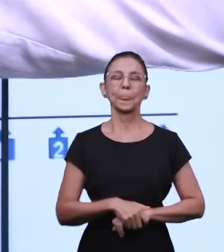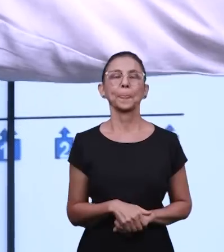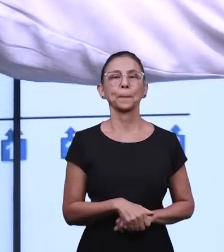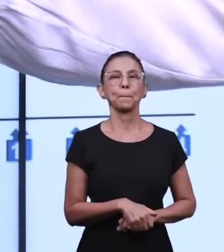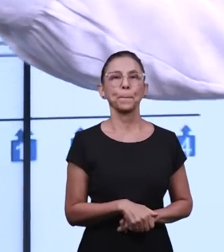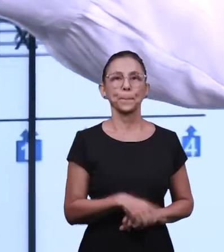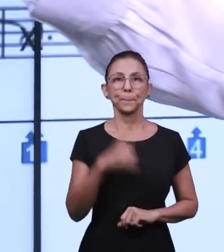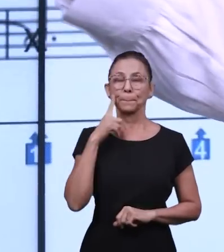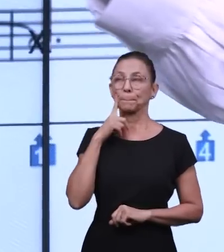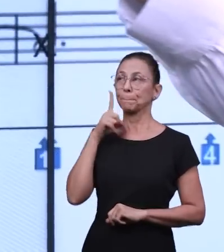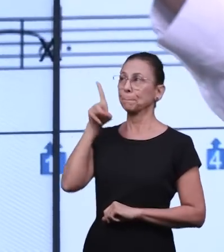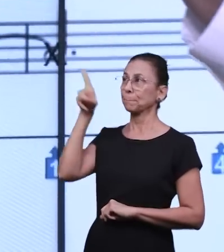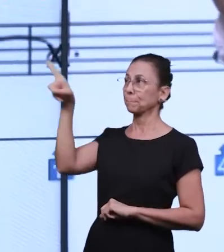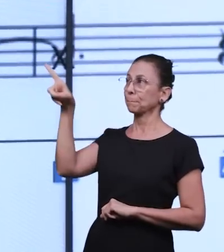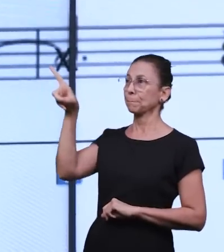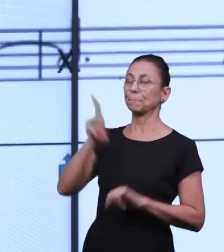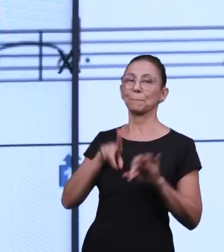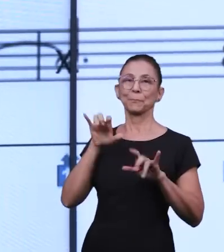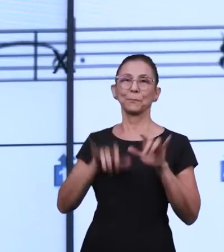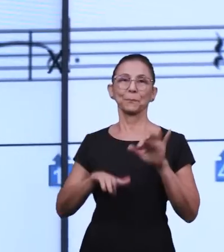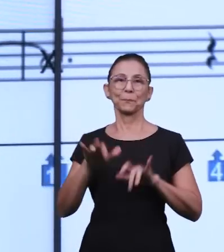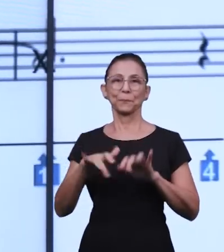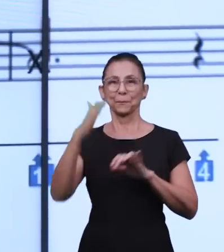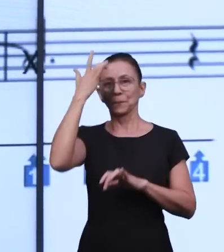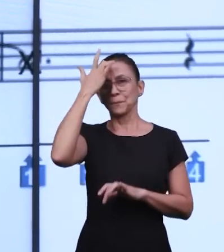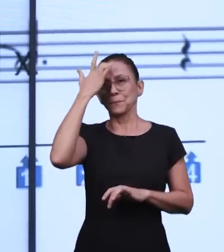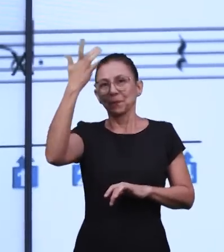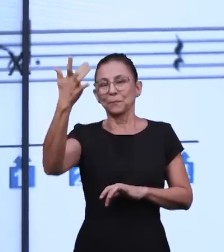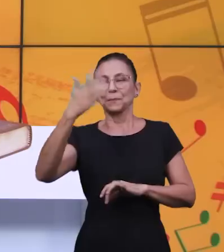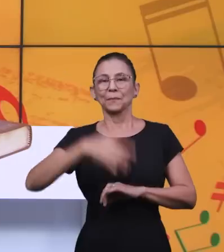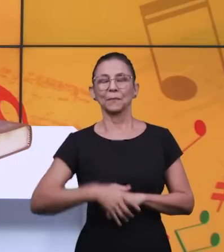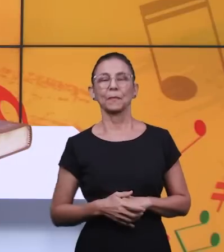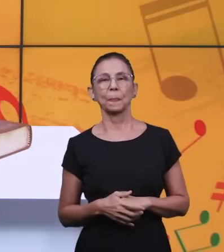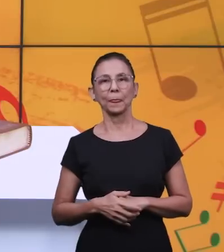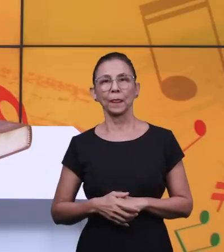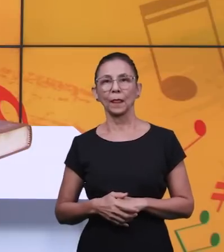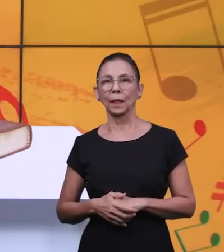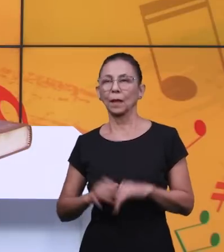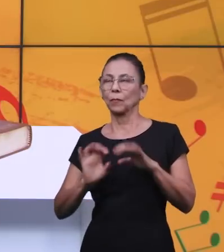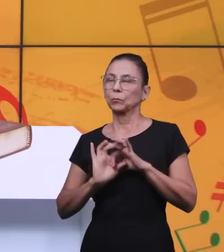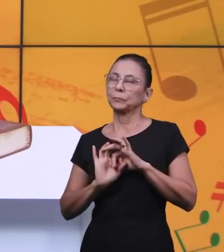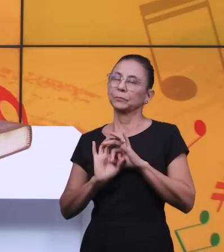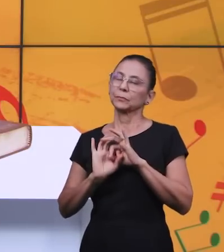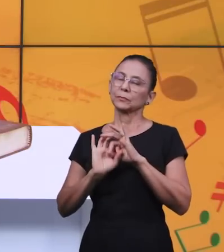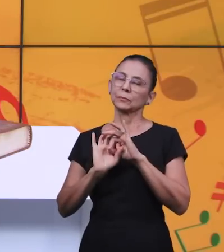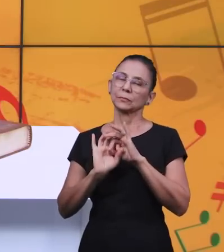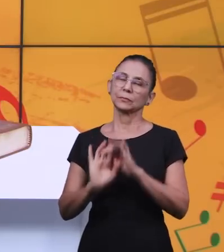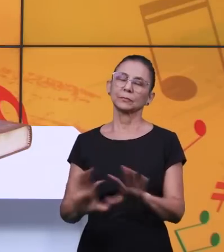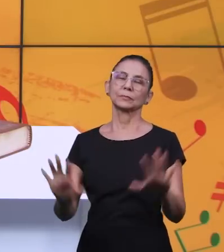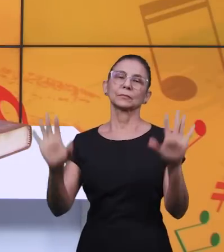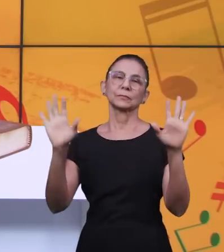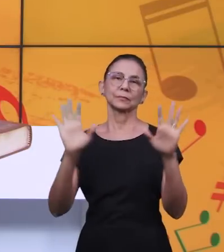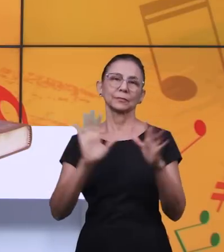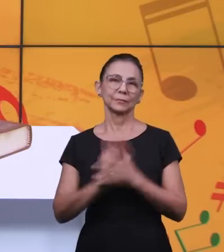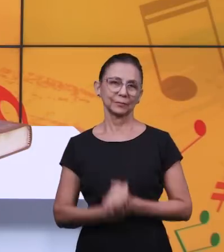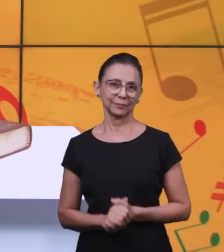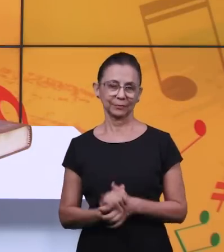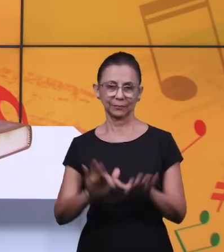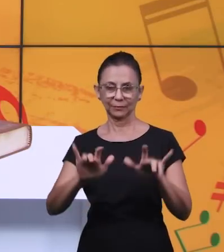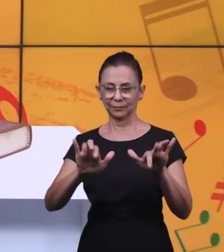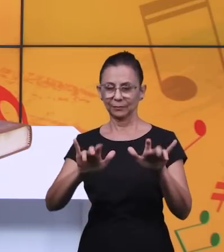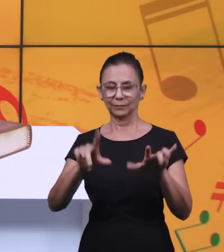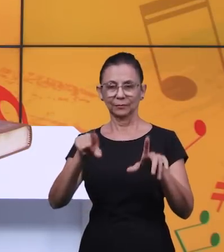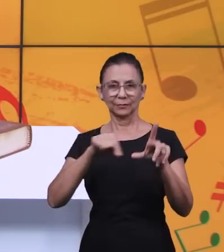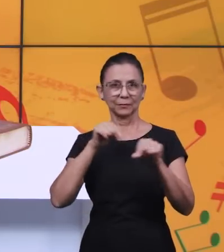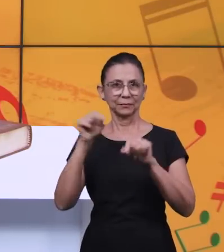também eu coloquei o dedilhado para facilitar, mas vocês podem ficar à vontade com o dedo que for